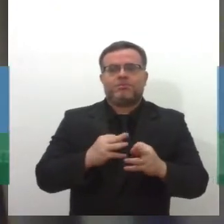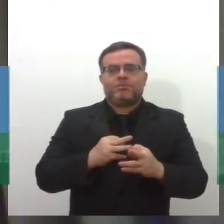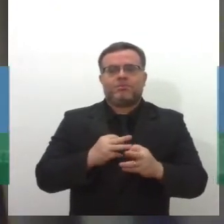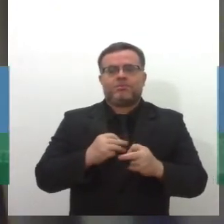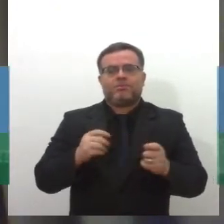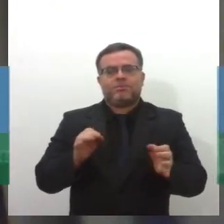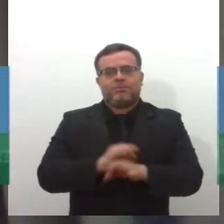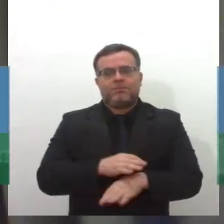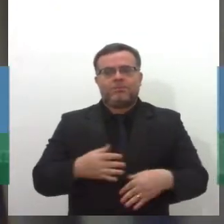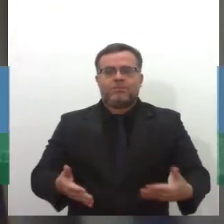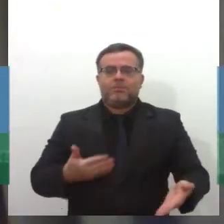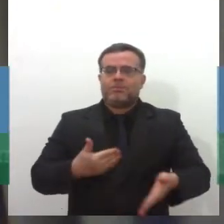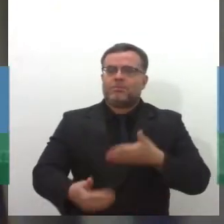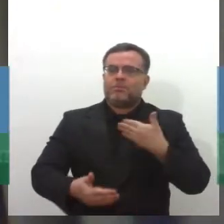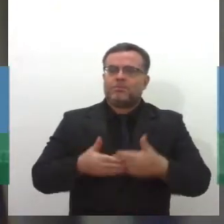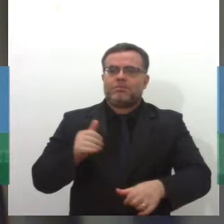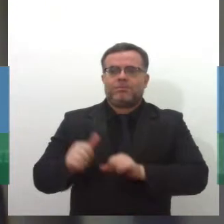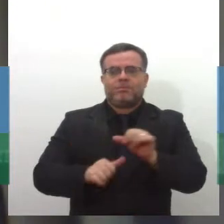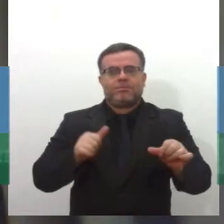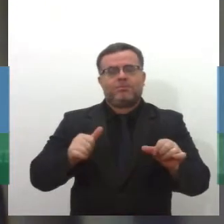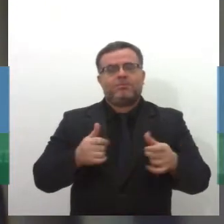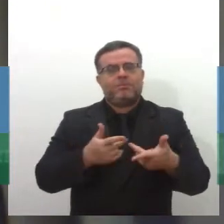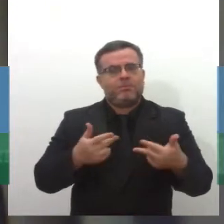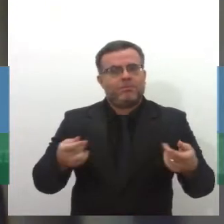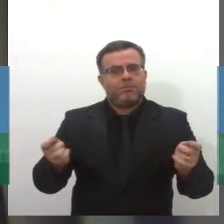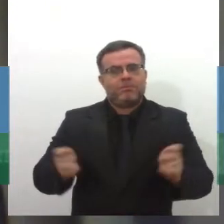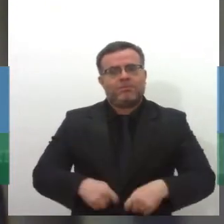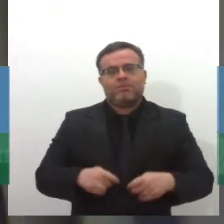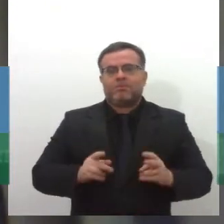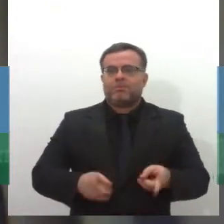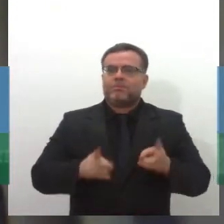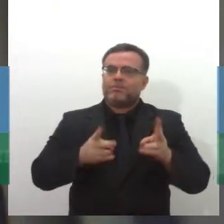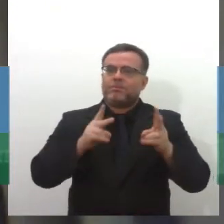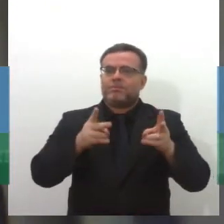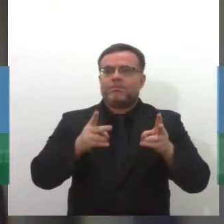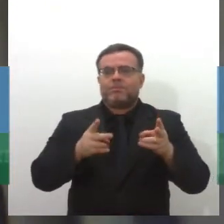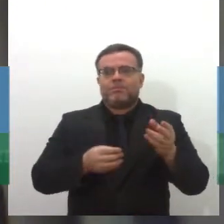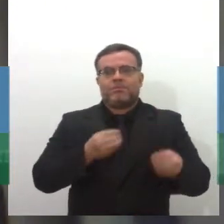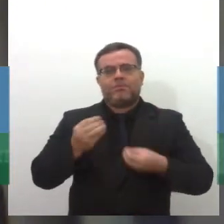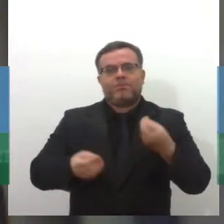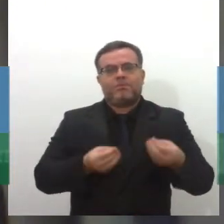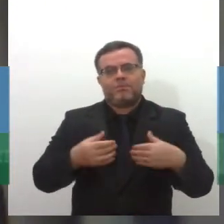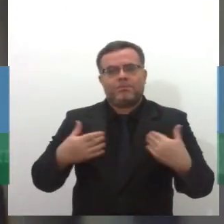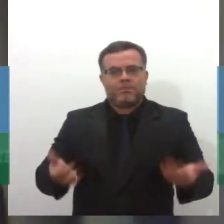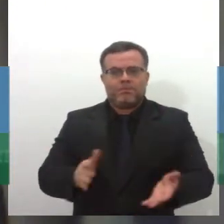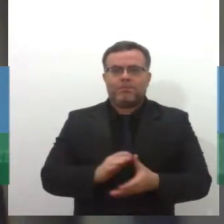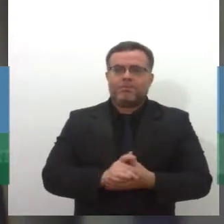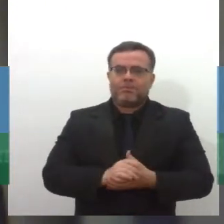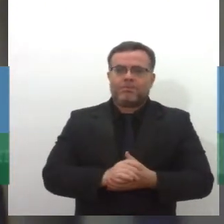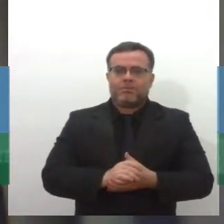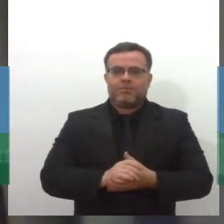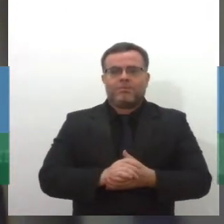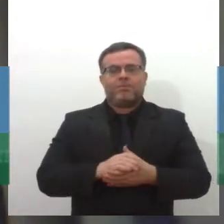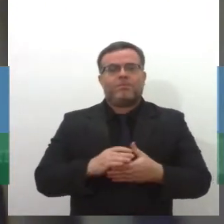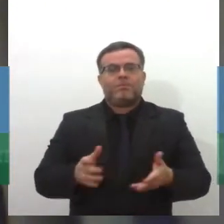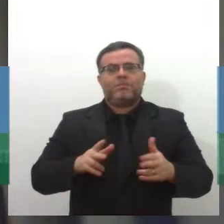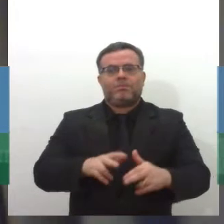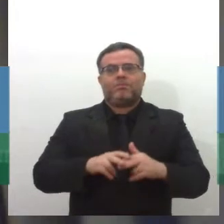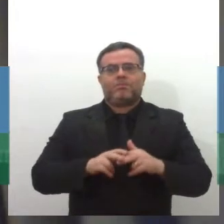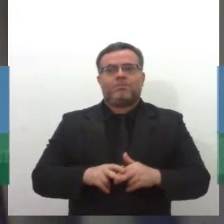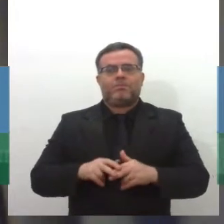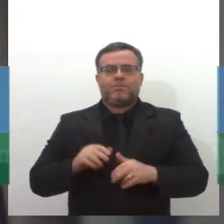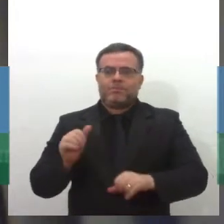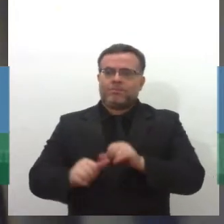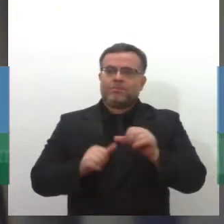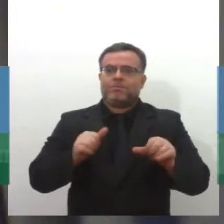Qualquer mudança, qualquer canetada que você artificialize o preço do combustível, ou controle o preço do combustível, isso vai voltar